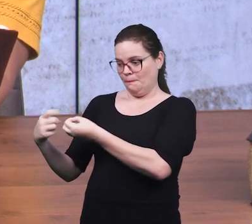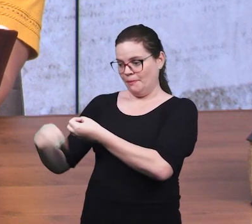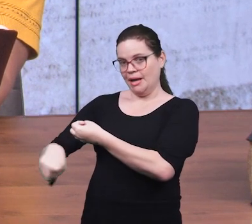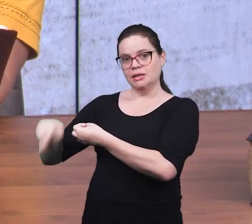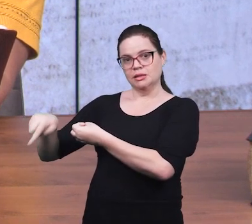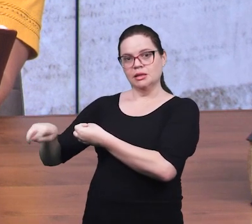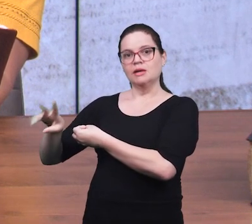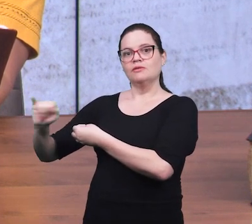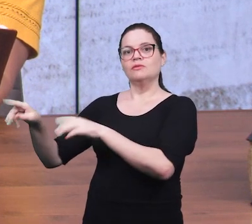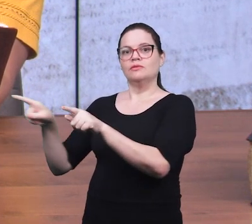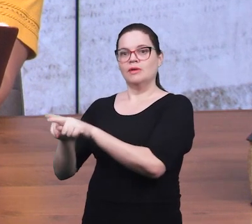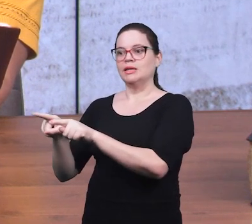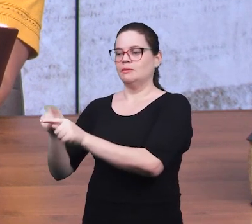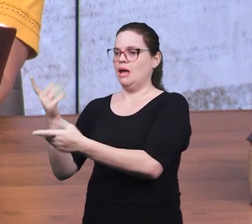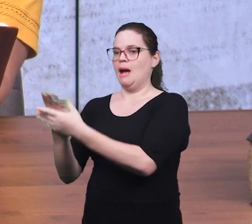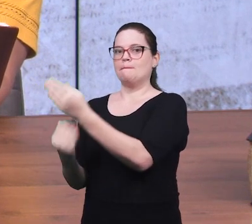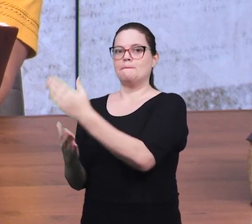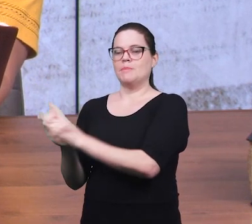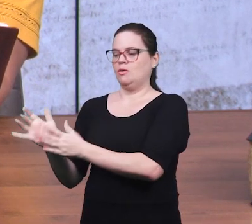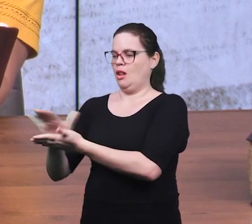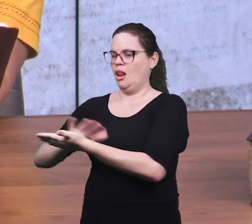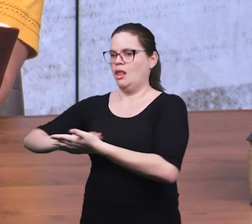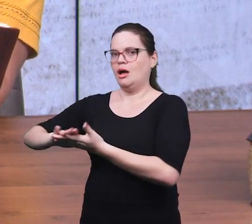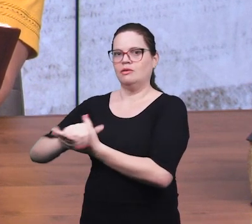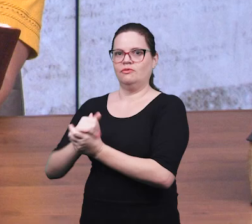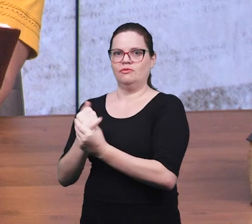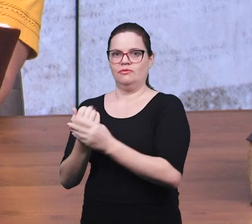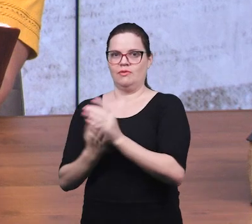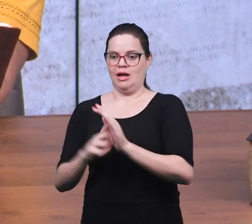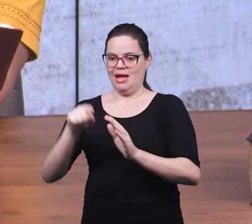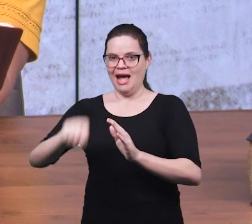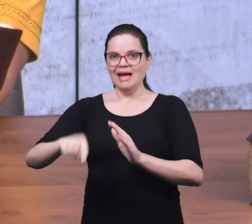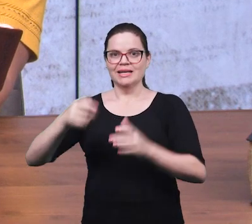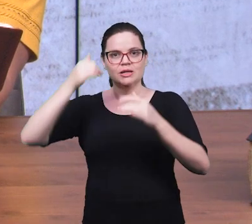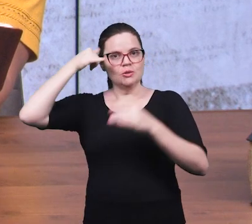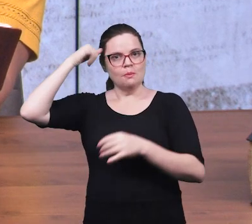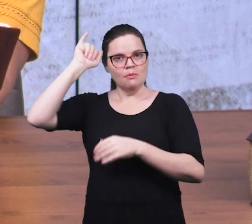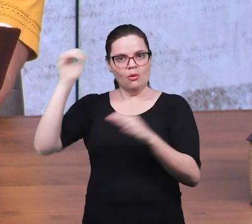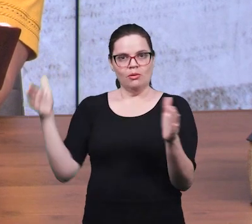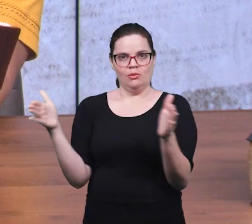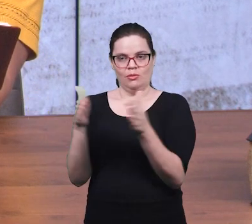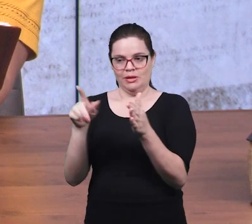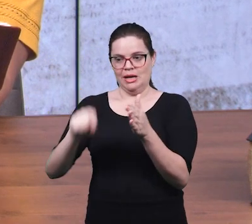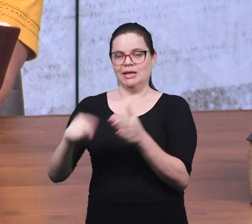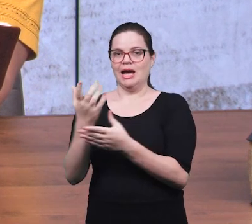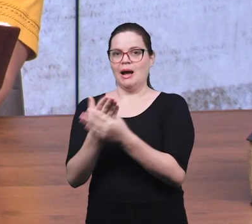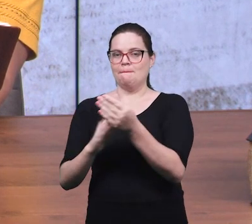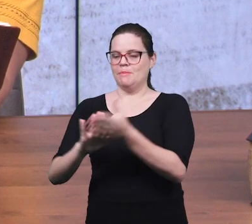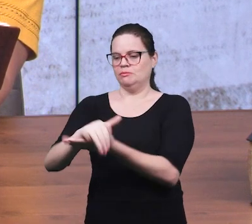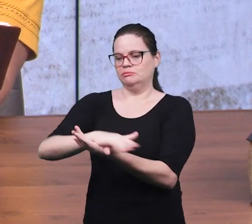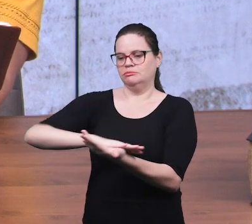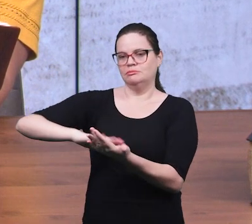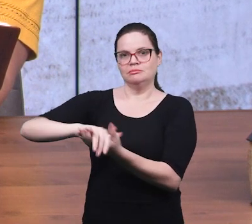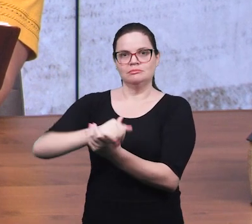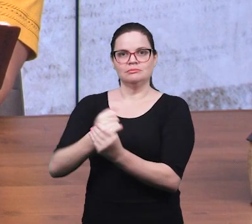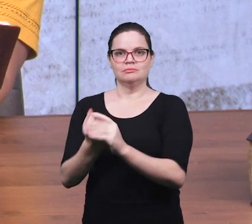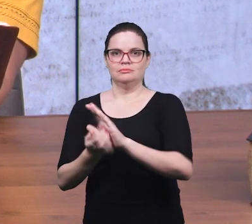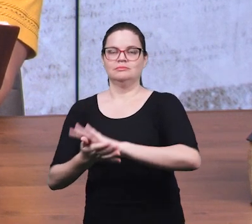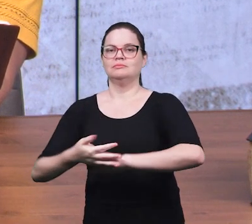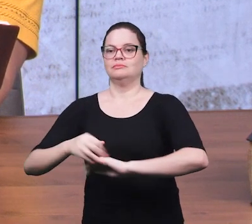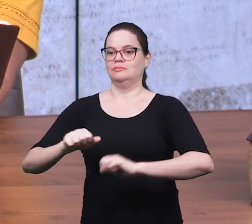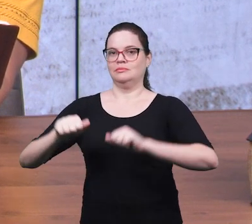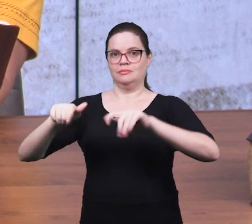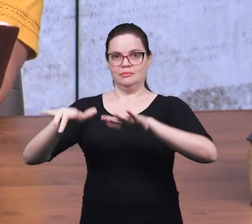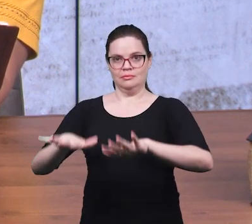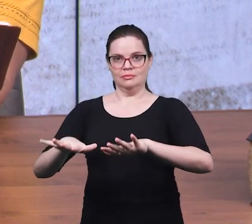morto, lavarão as suas mãos sobre a bezerra degolada no vale, e protestarão e